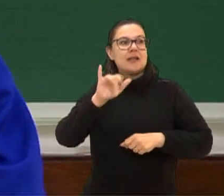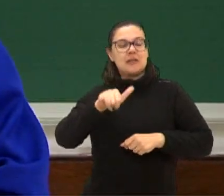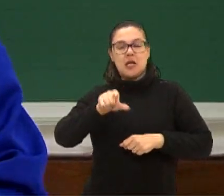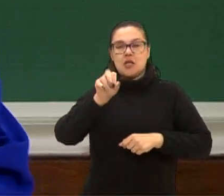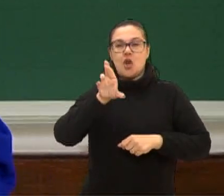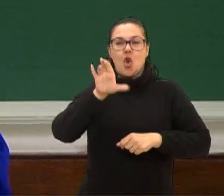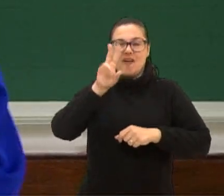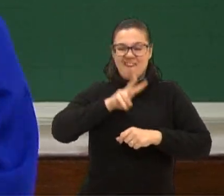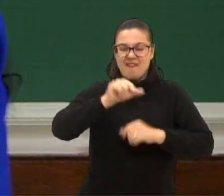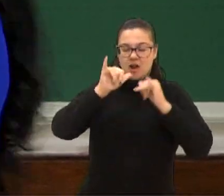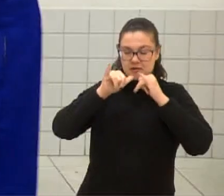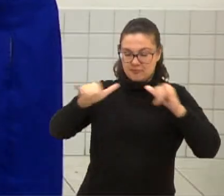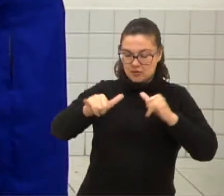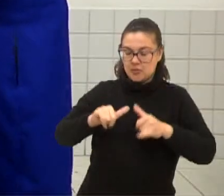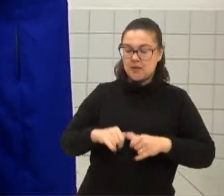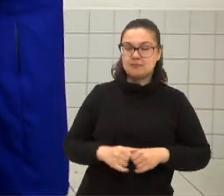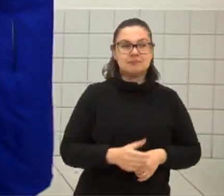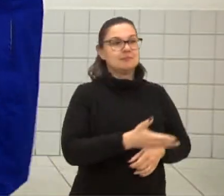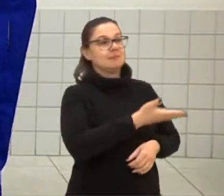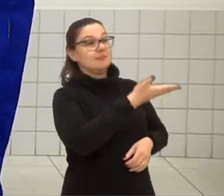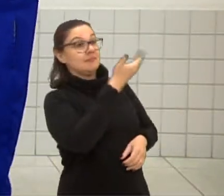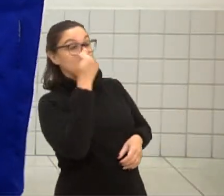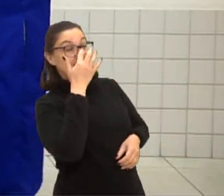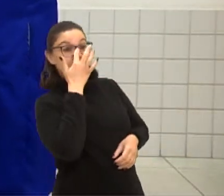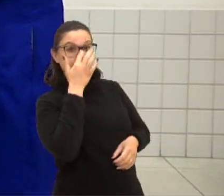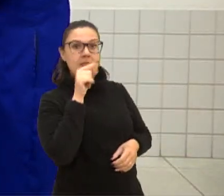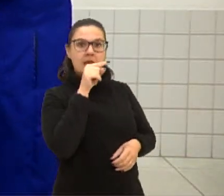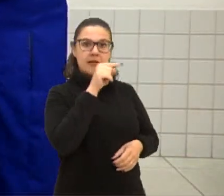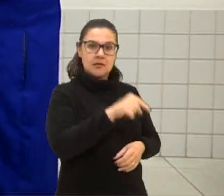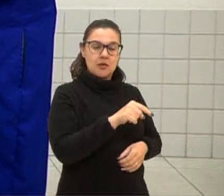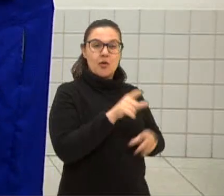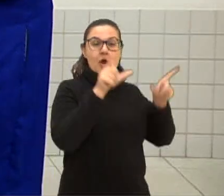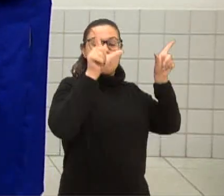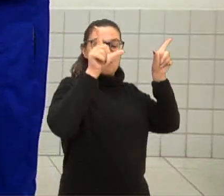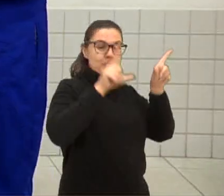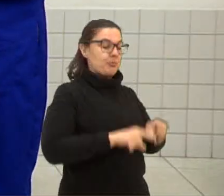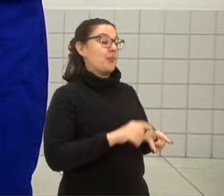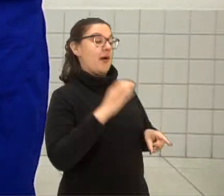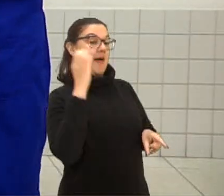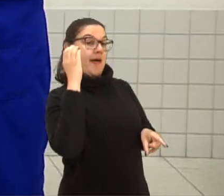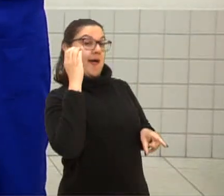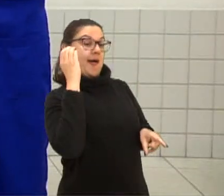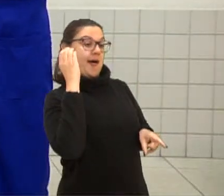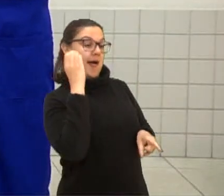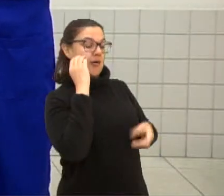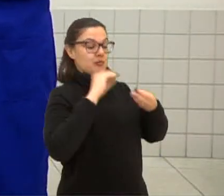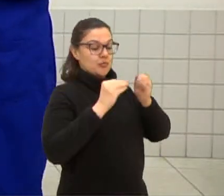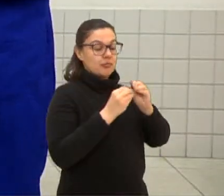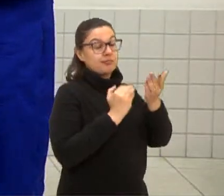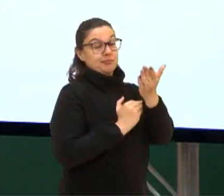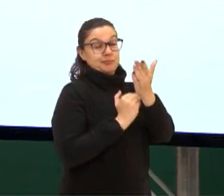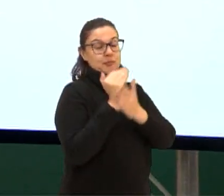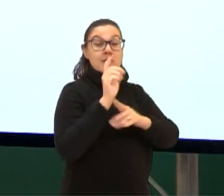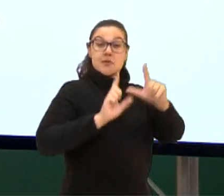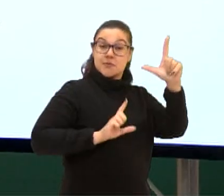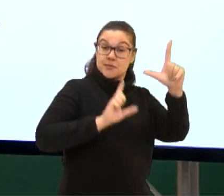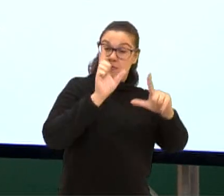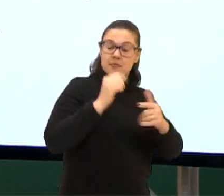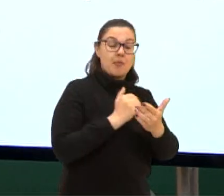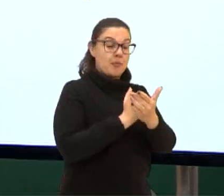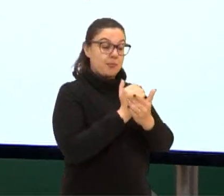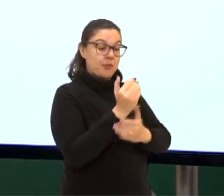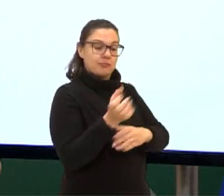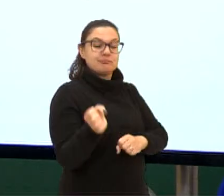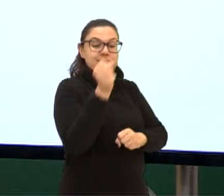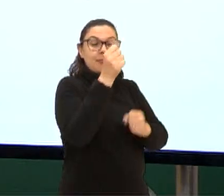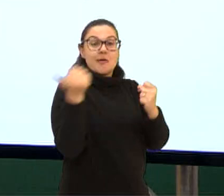vai informar. Bora lá. Tá? Então, a decadência da radionovela veio com o surgimento da TV. A TV ocupou o espaço